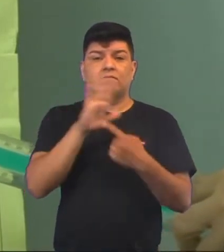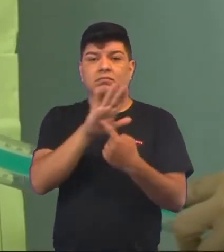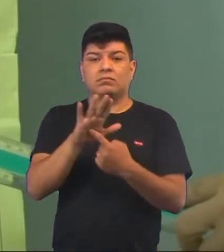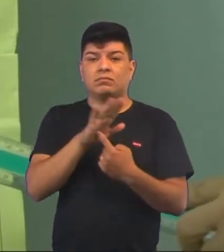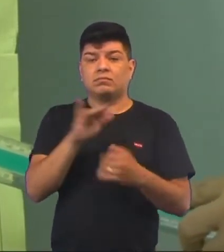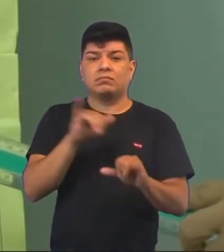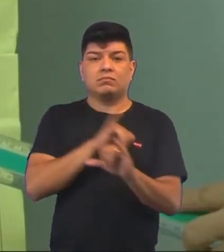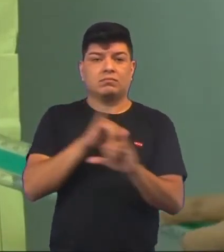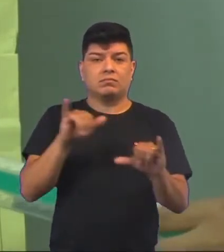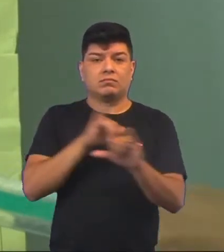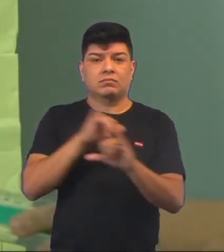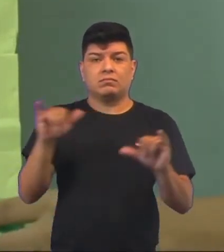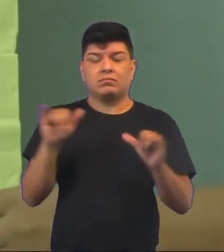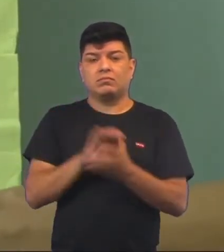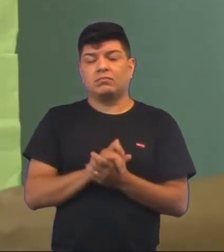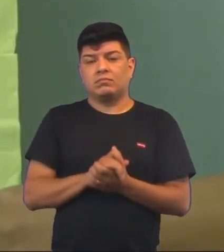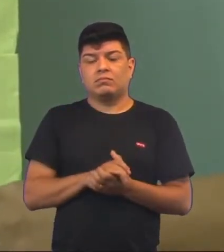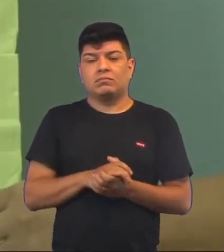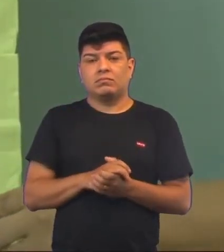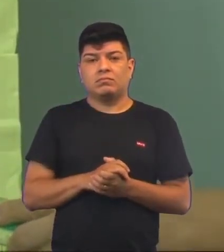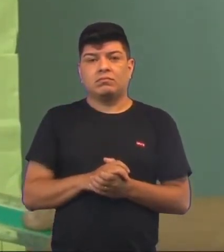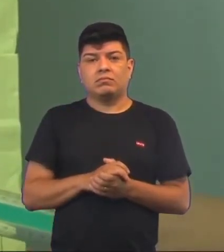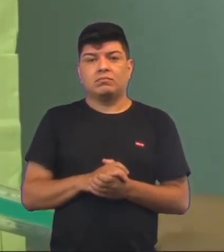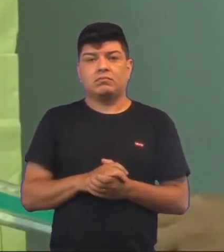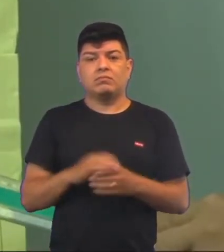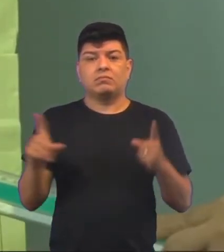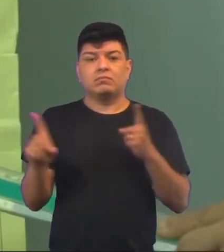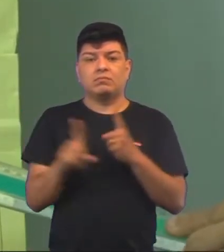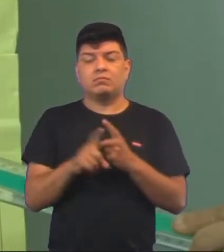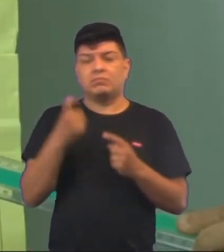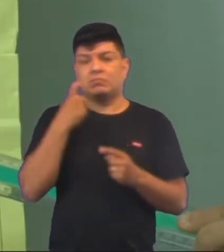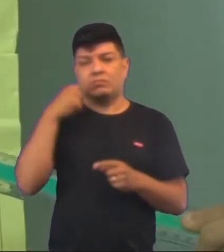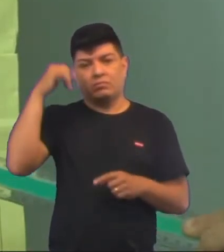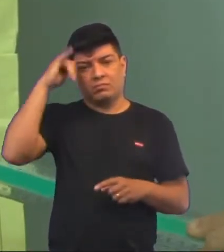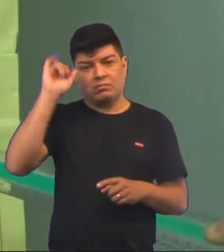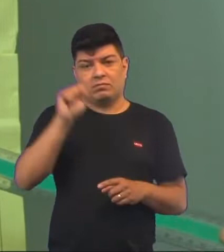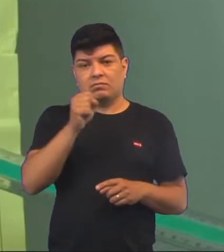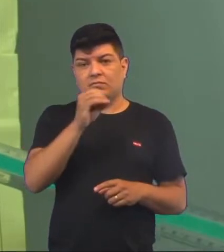por esta notícia? O fato relatado é que foi encontrado um